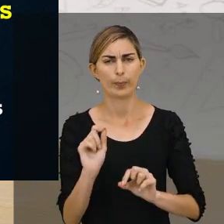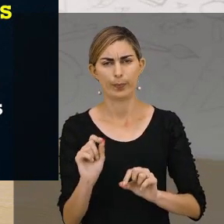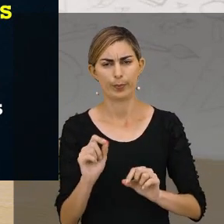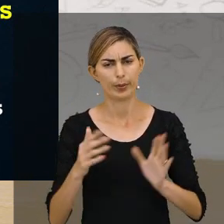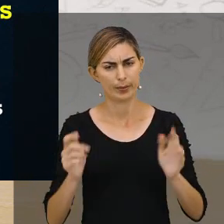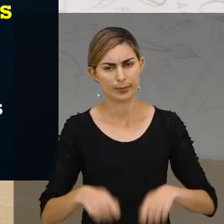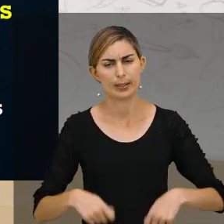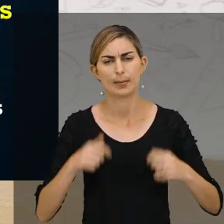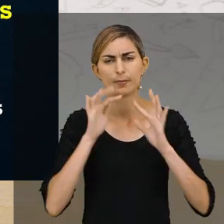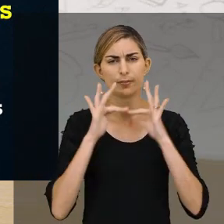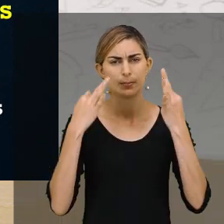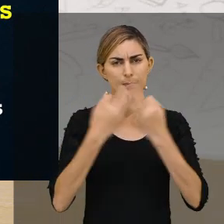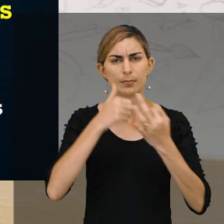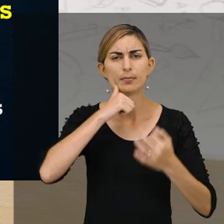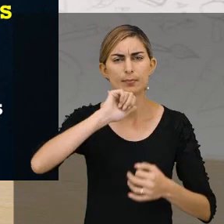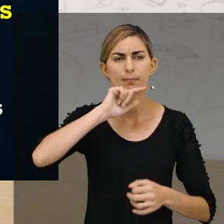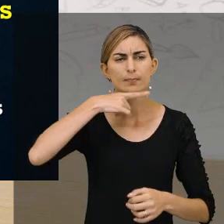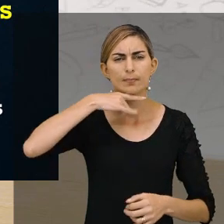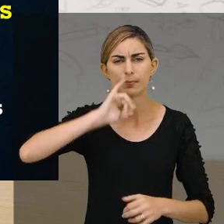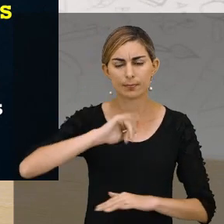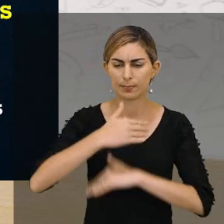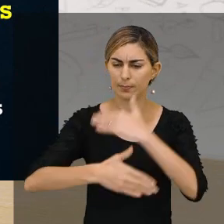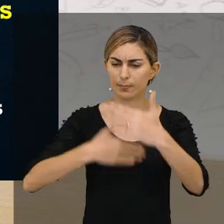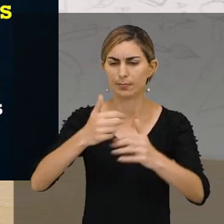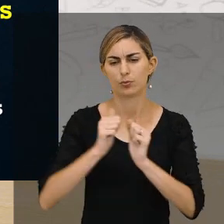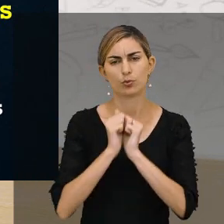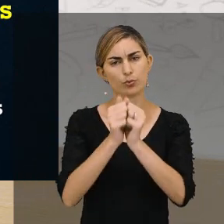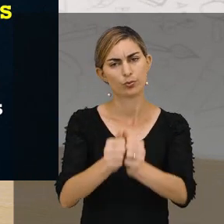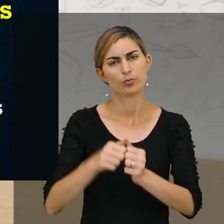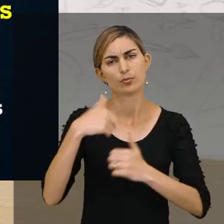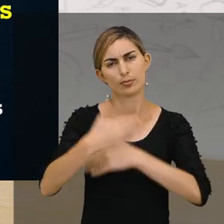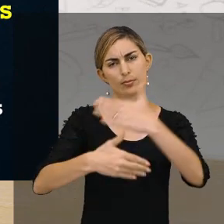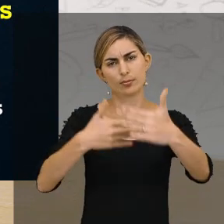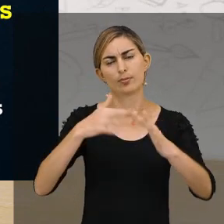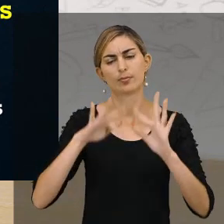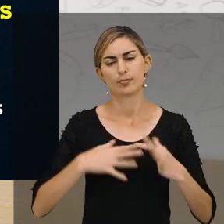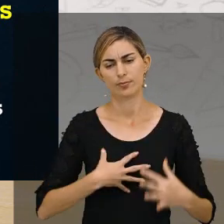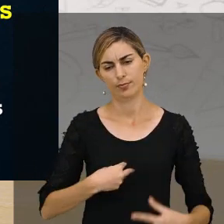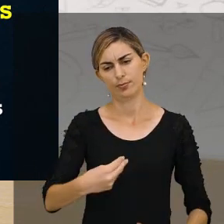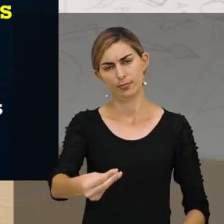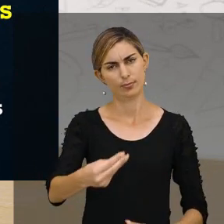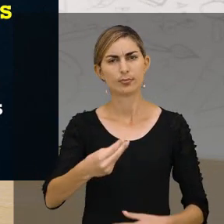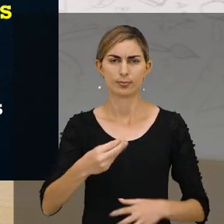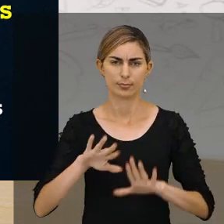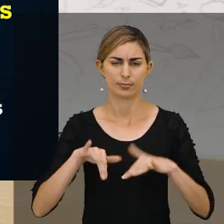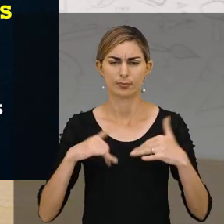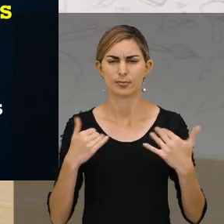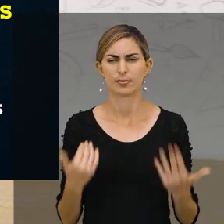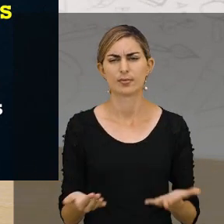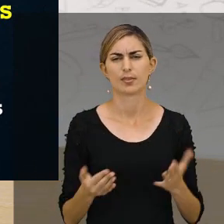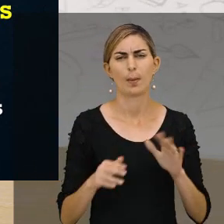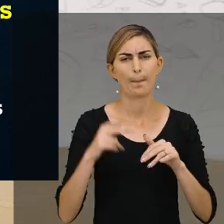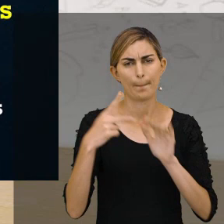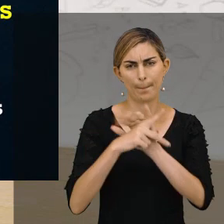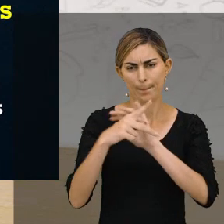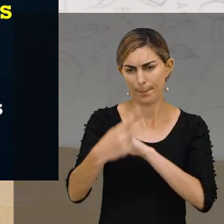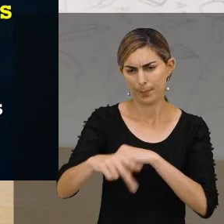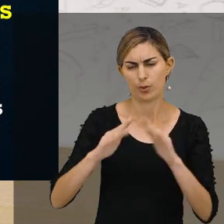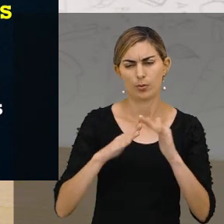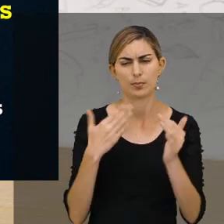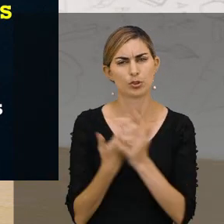objetivo é permitir que os pais acompanhem o desenvolvimento dos filhos. Tá? Então, na